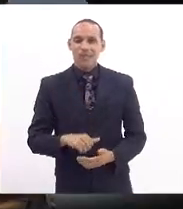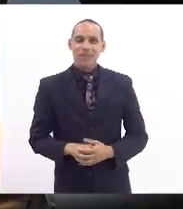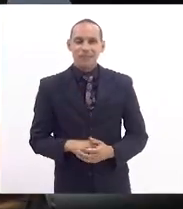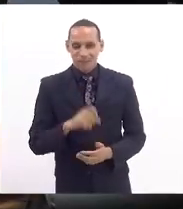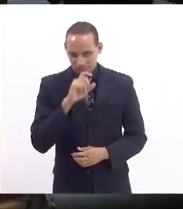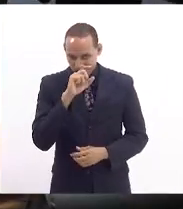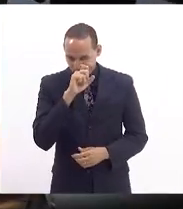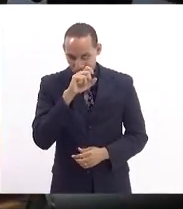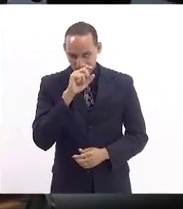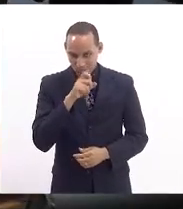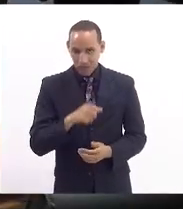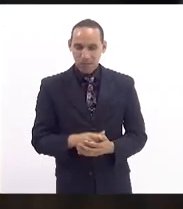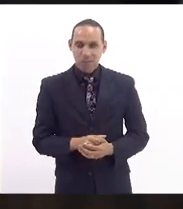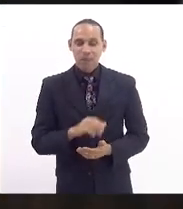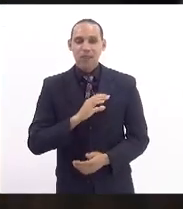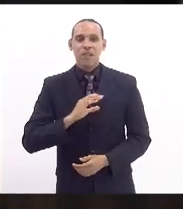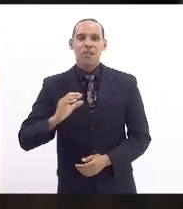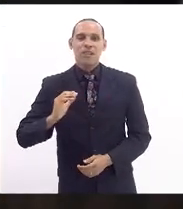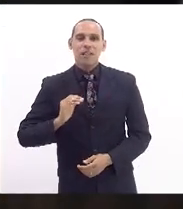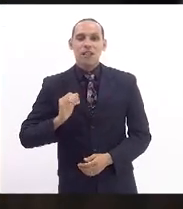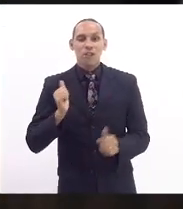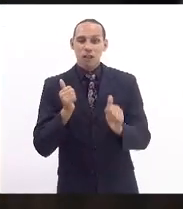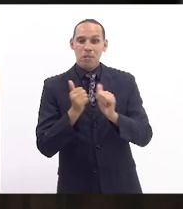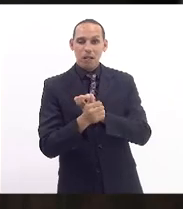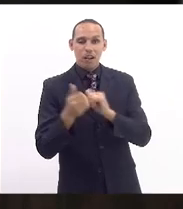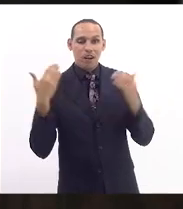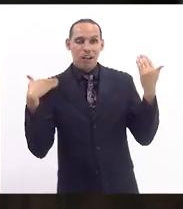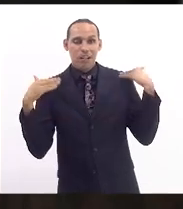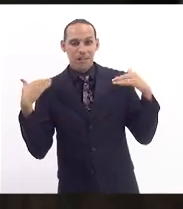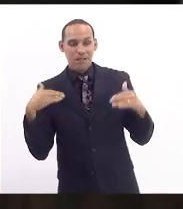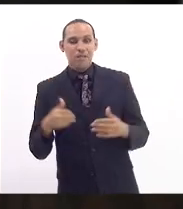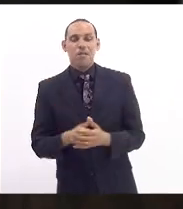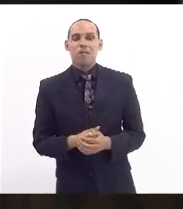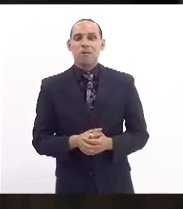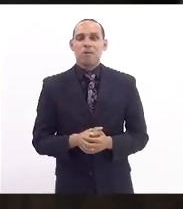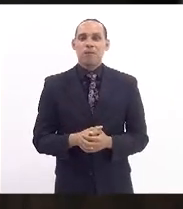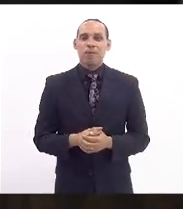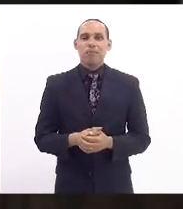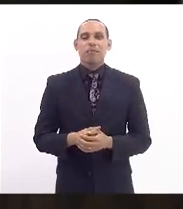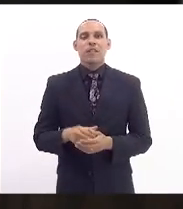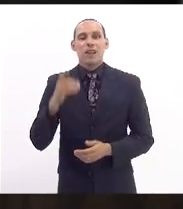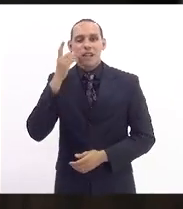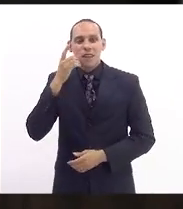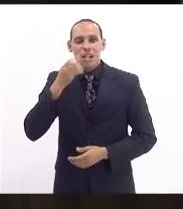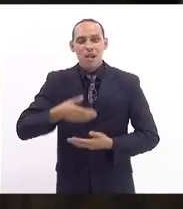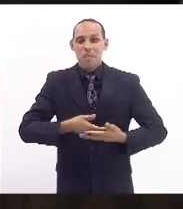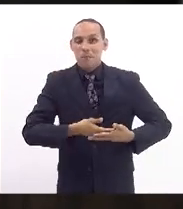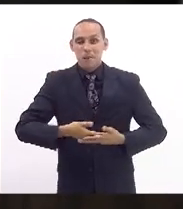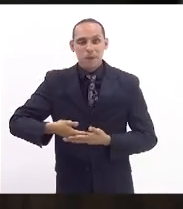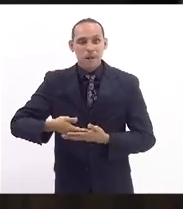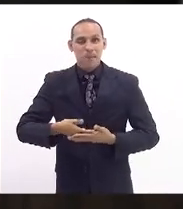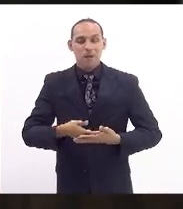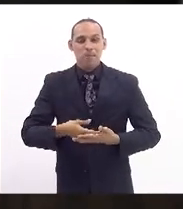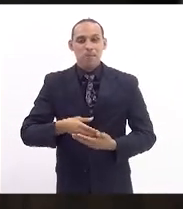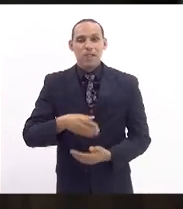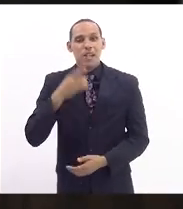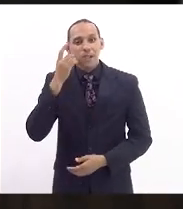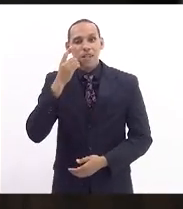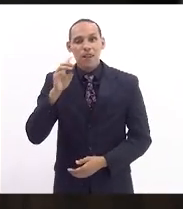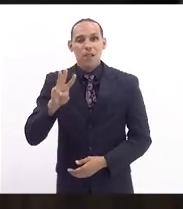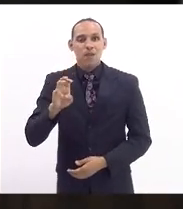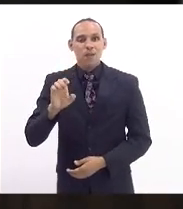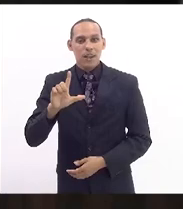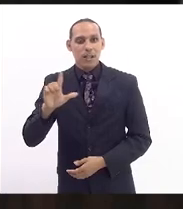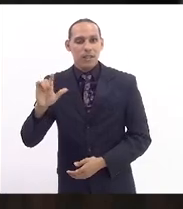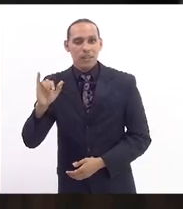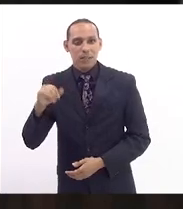Presidente pela comissão de esporte e lazer Deputado Beto o deputado bebê a deputado Wellington